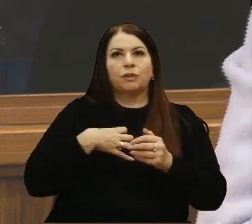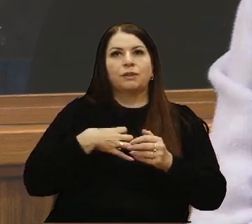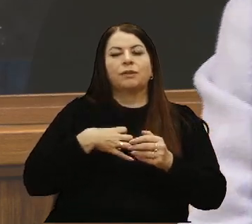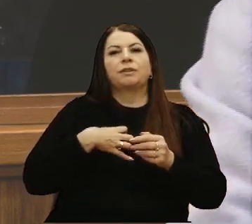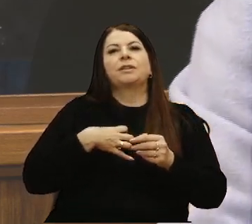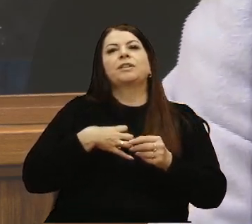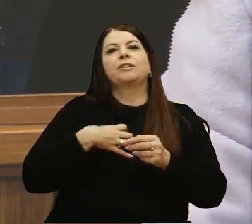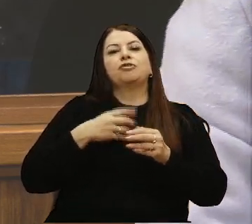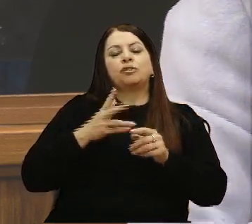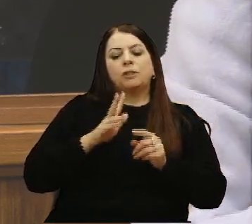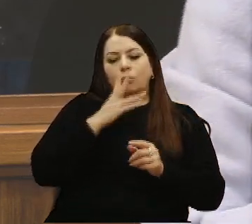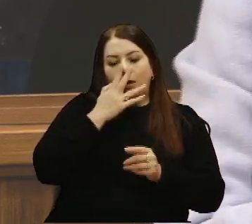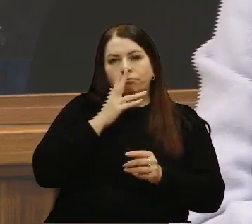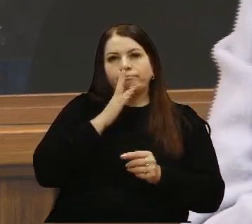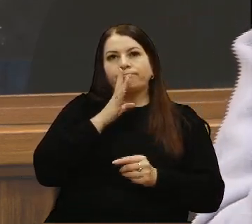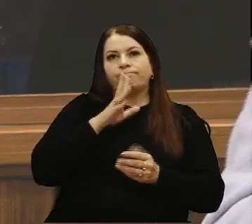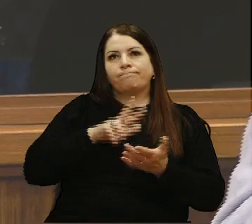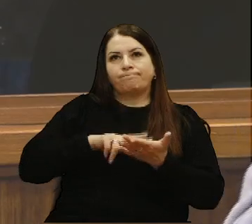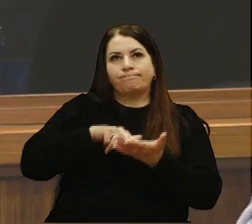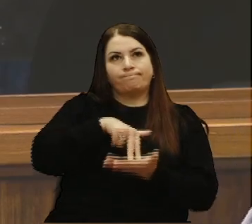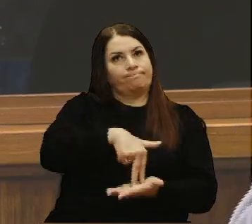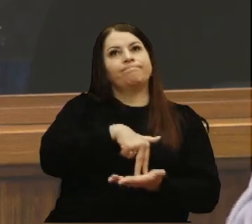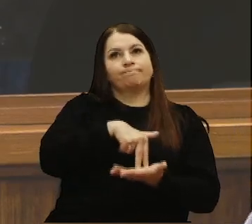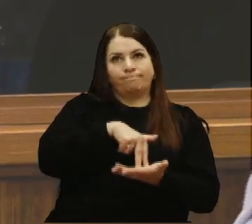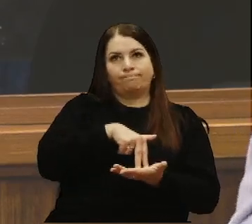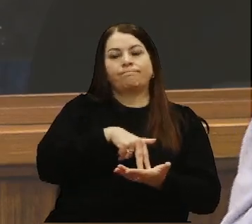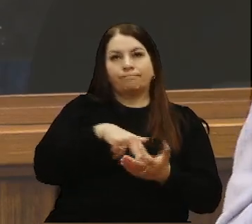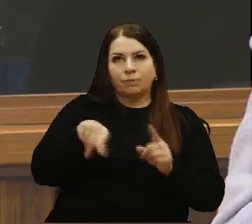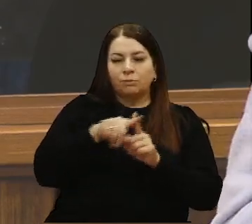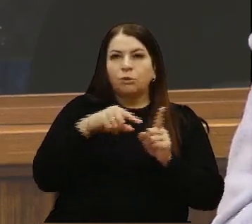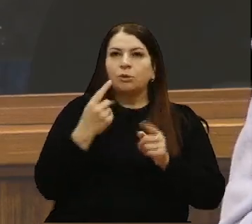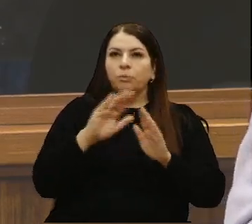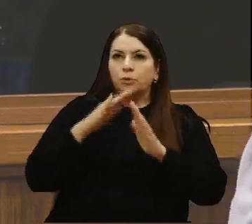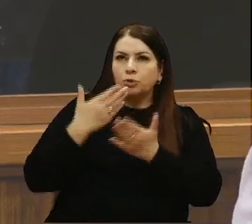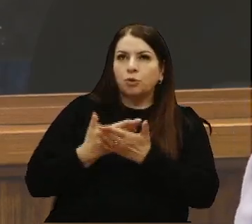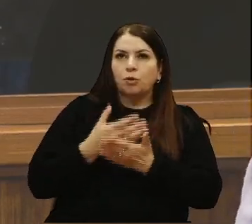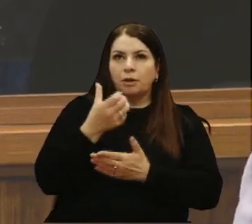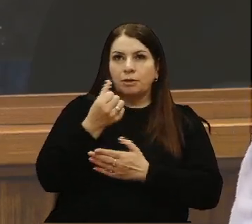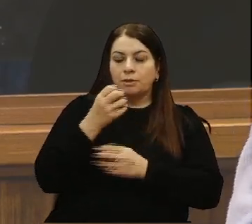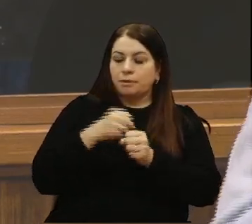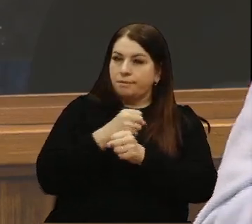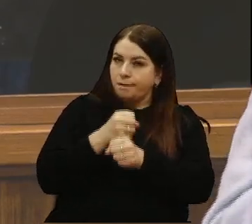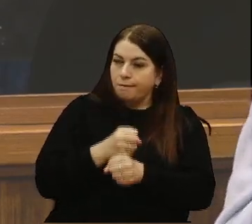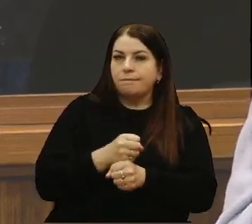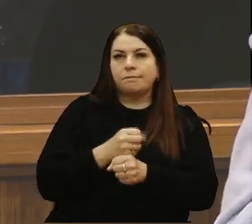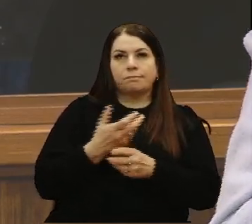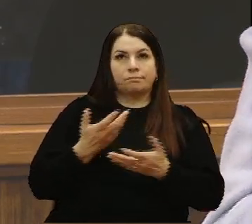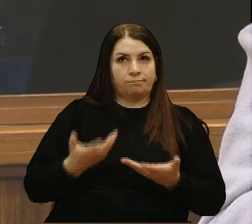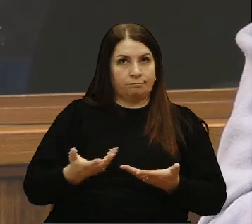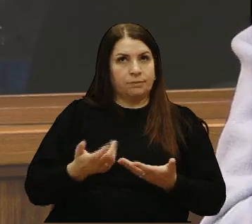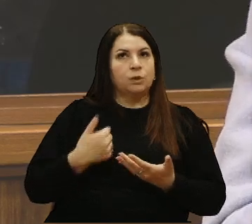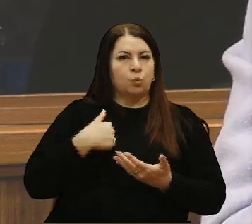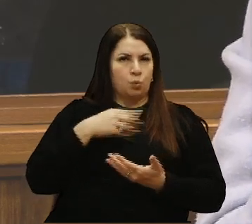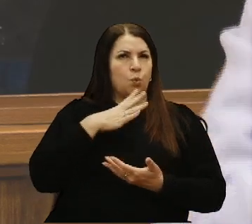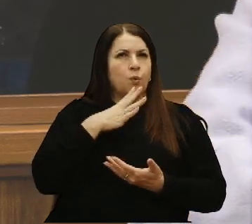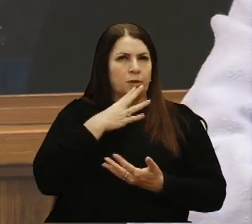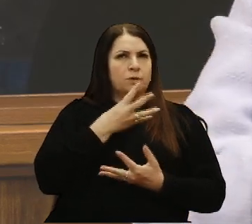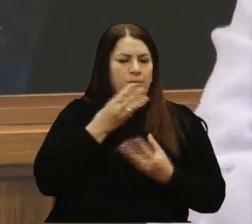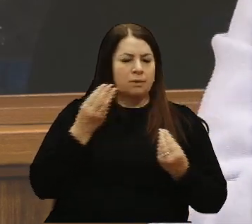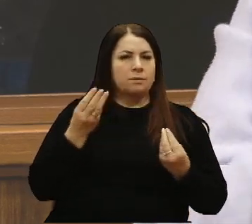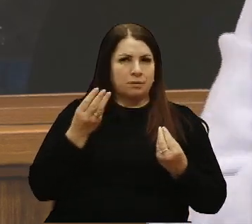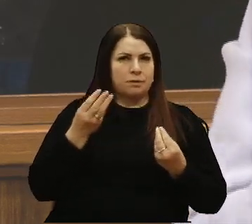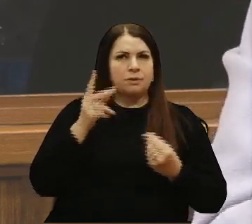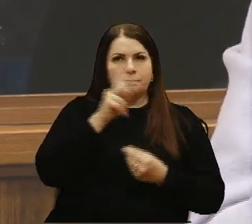de resistência. Então, uma escola que tem 60 anos, né, eu conheço